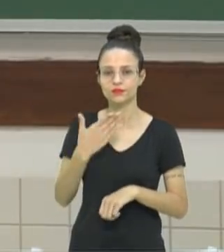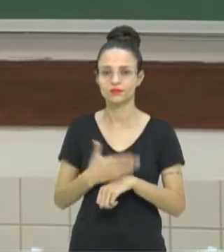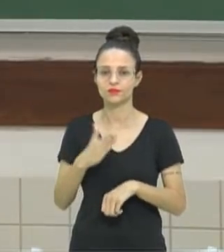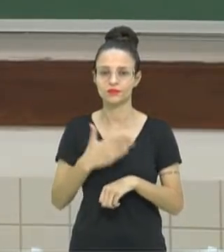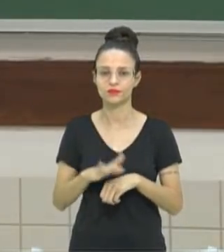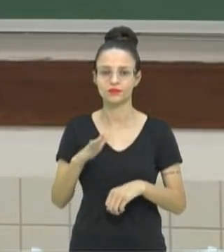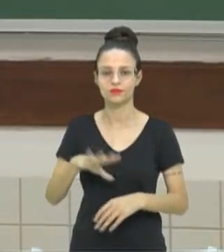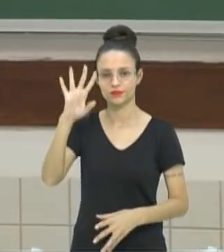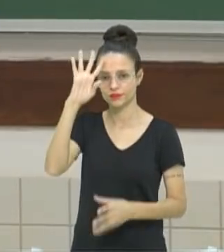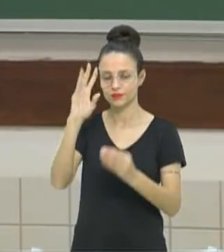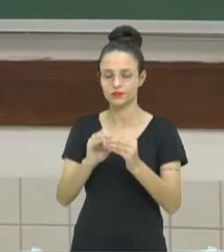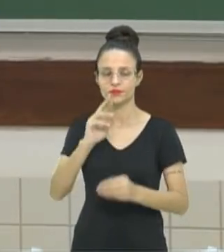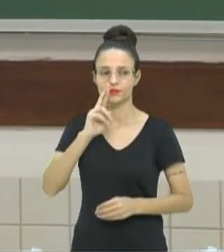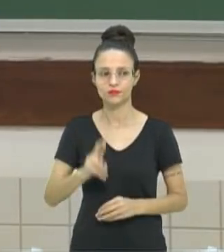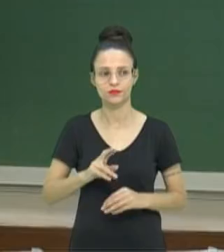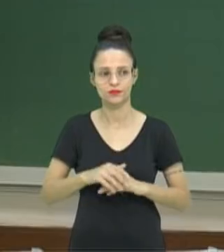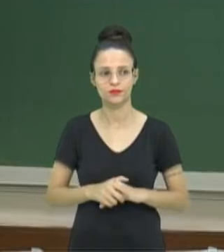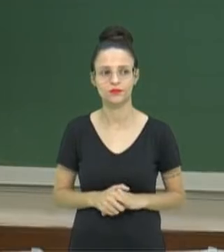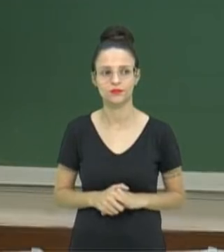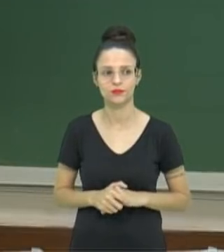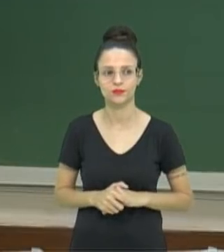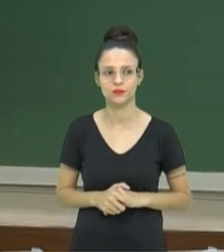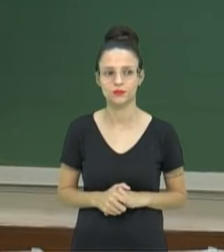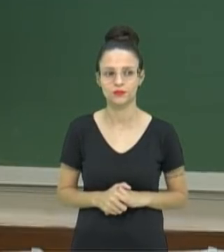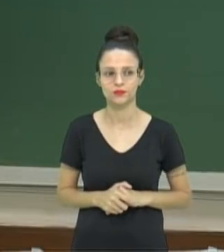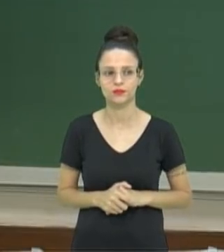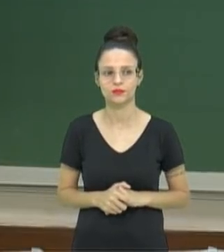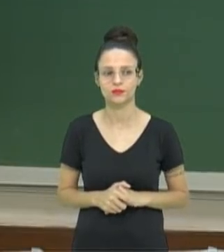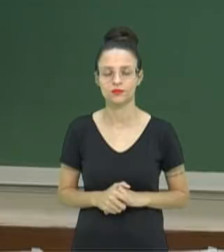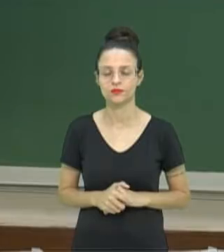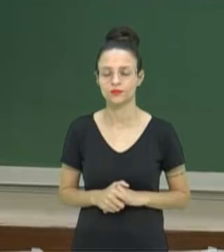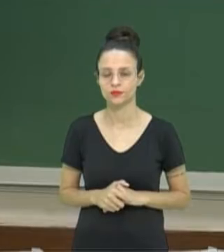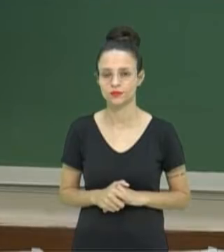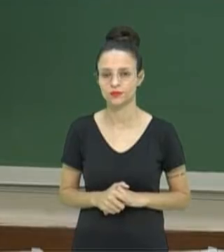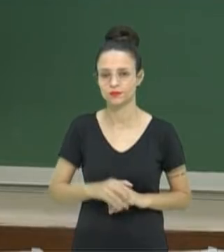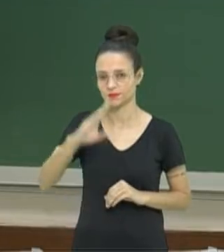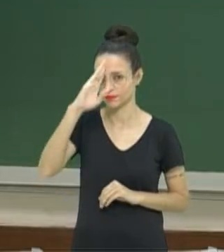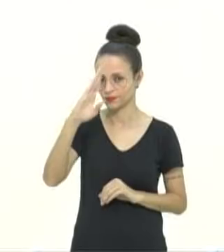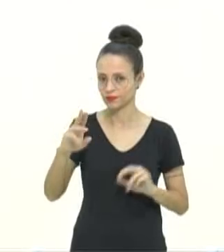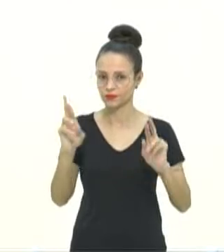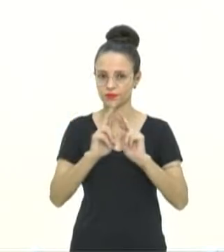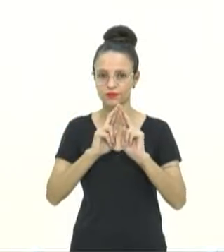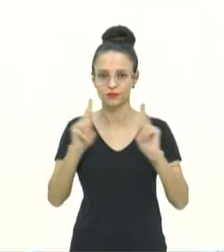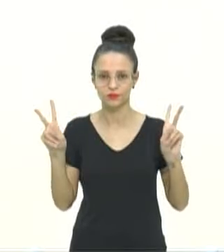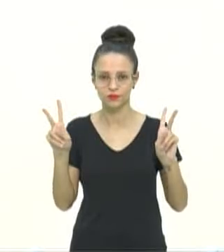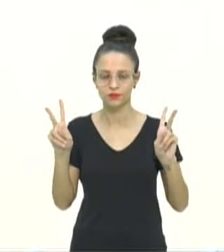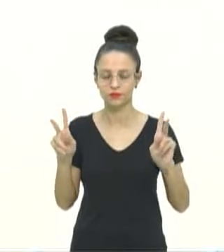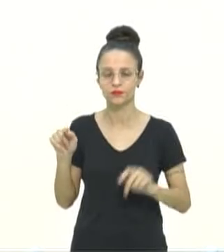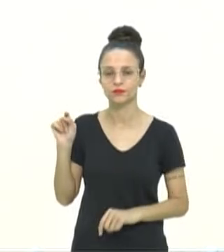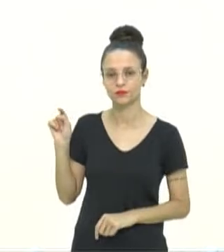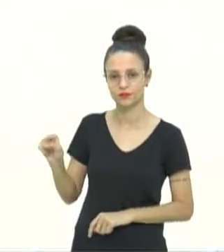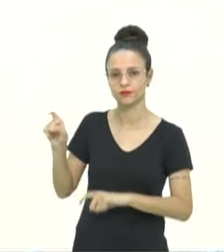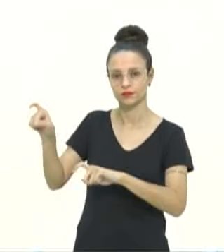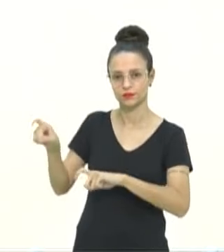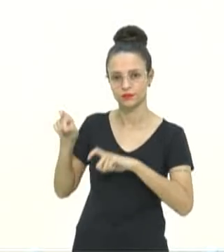exercitem ali e resolvam, né? Então, o que nós vamos ter ali? Uma das principais diferenças entre o urbano e o rural